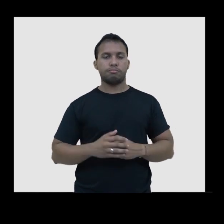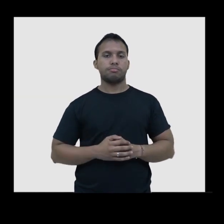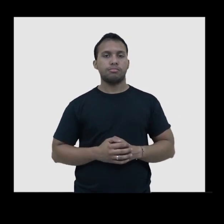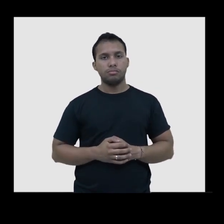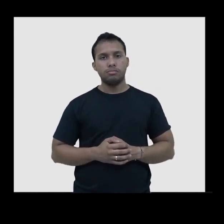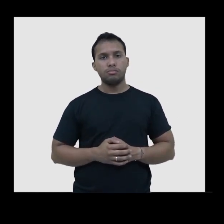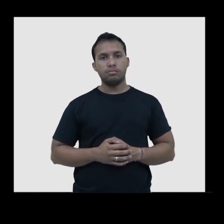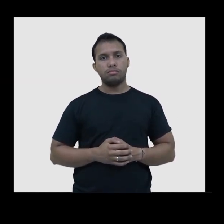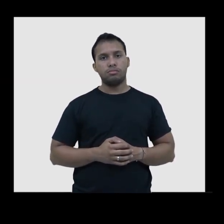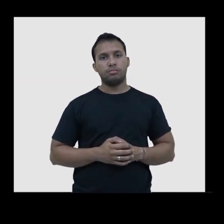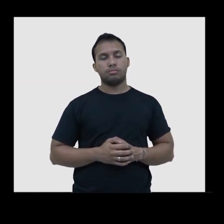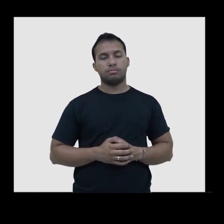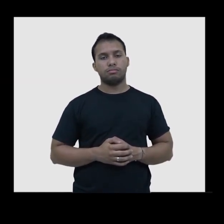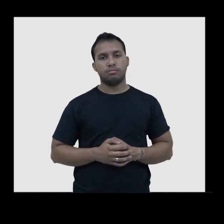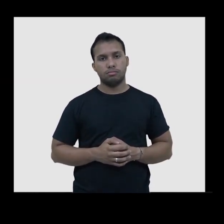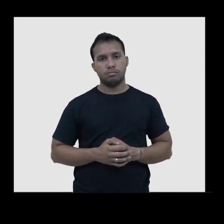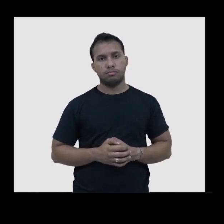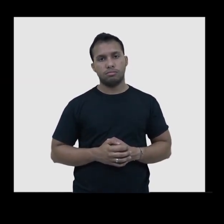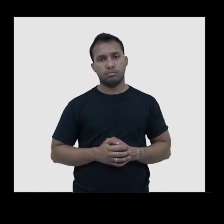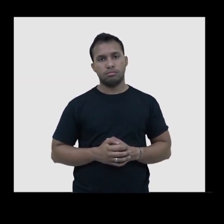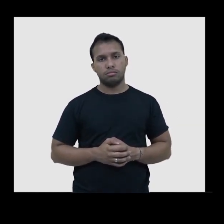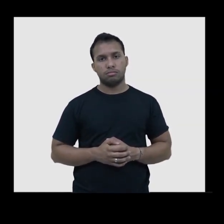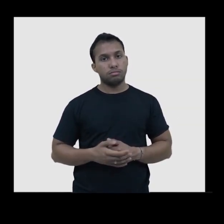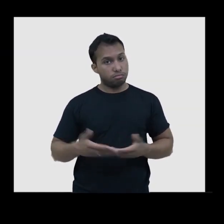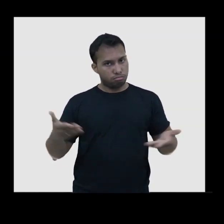a gente deixa isso aqui marcado.